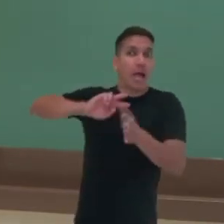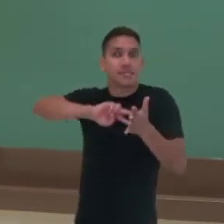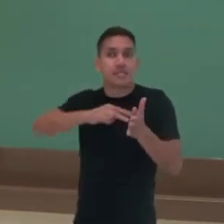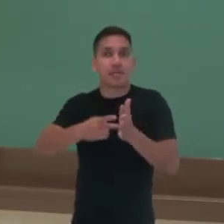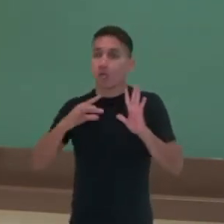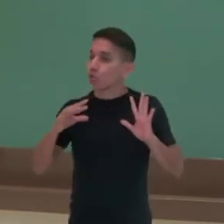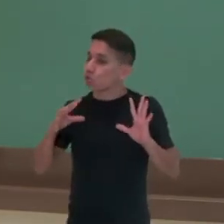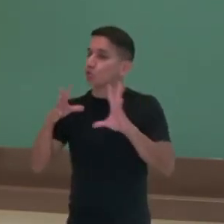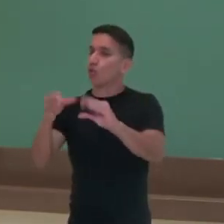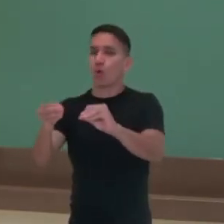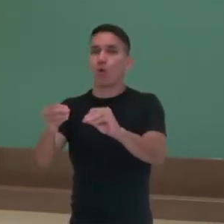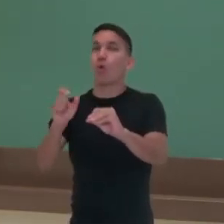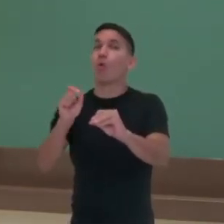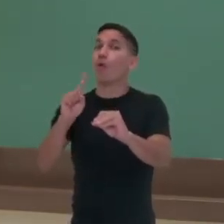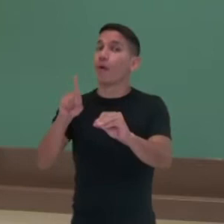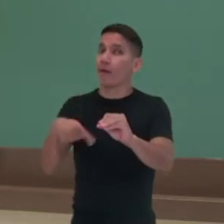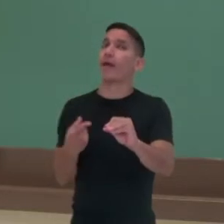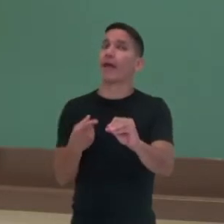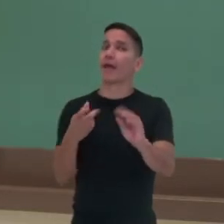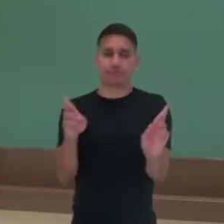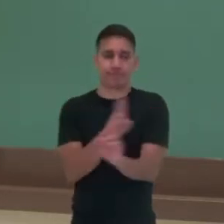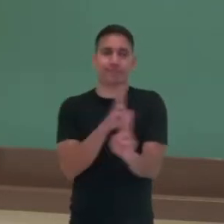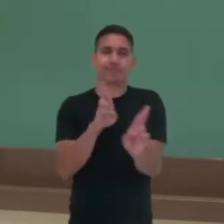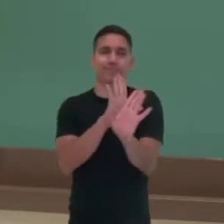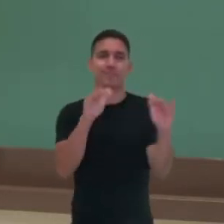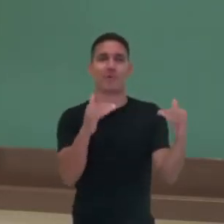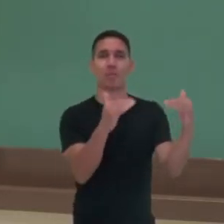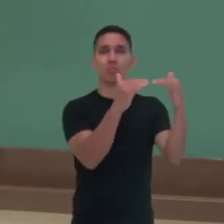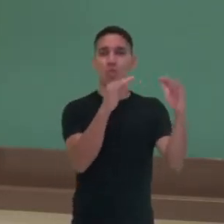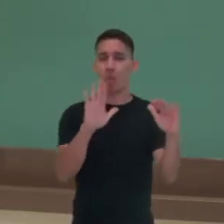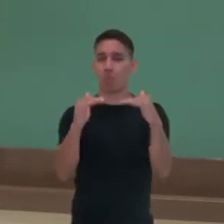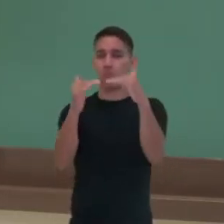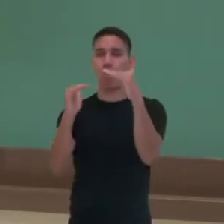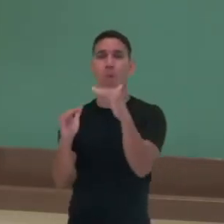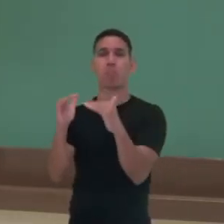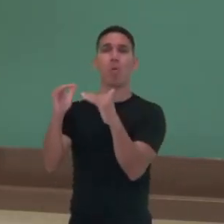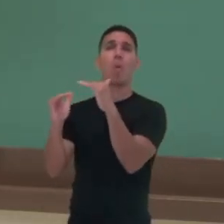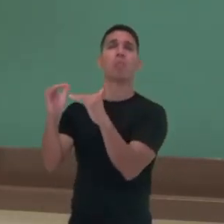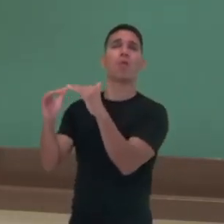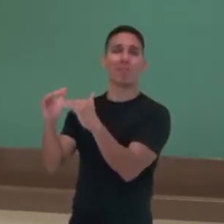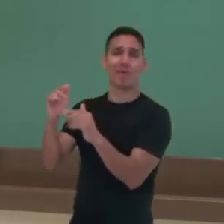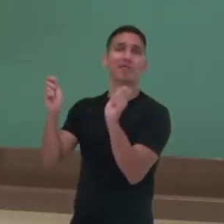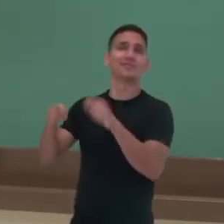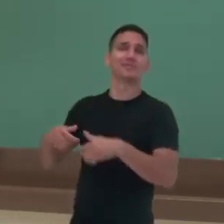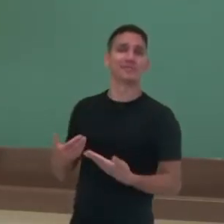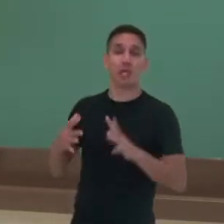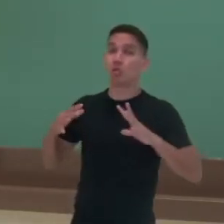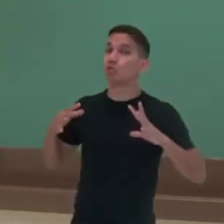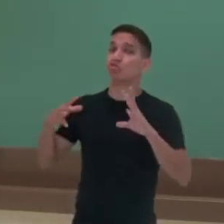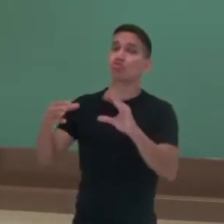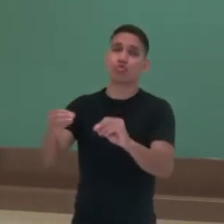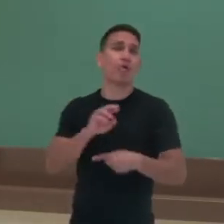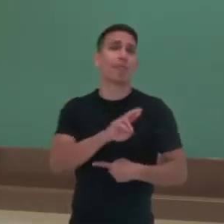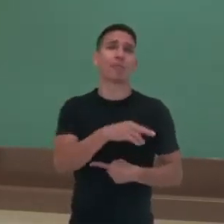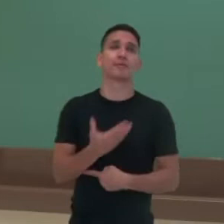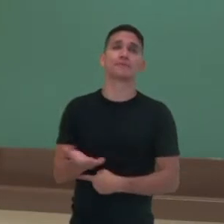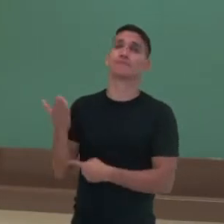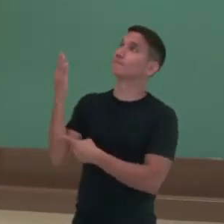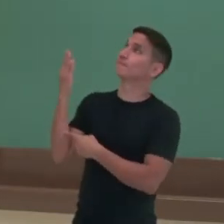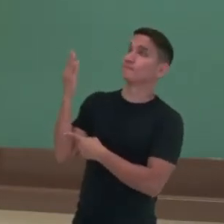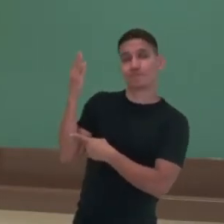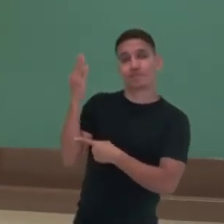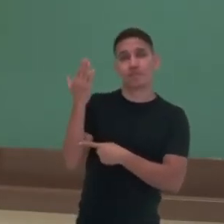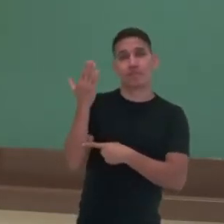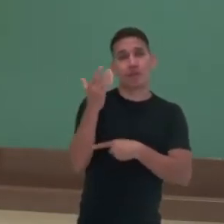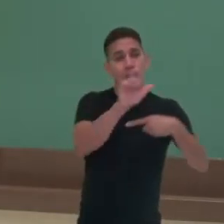essas razões são diretamente proporcionais. Ou seja, todos os números aqui de cima,